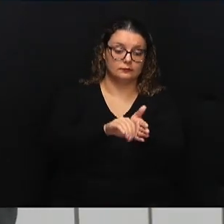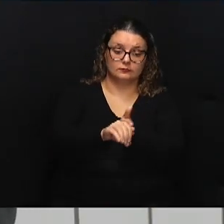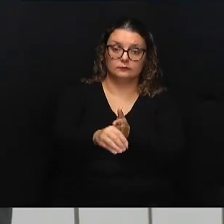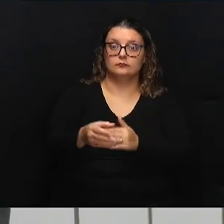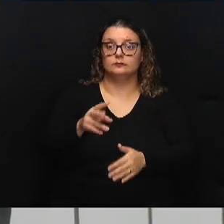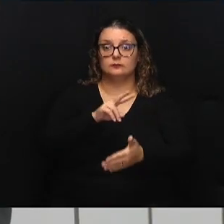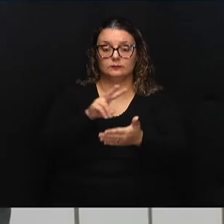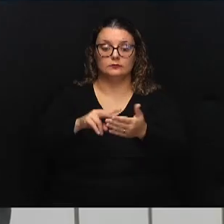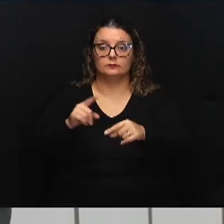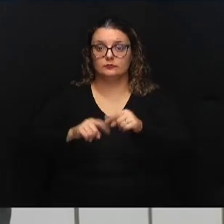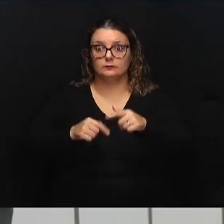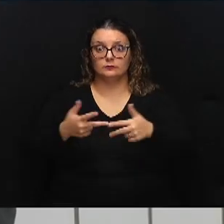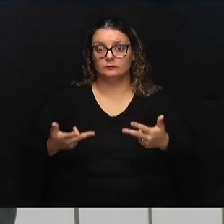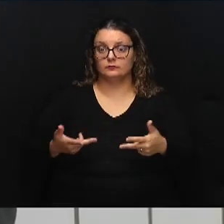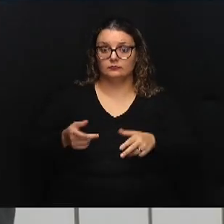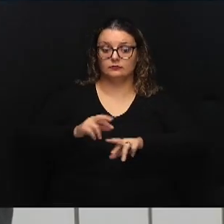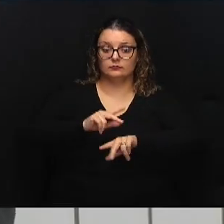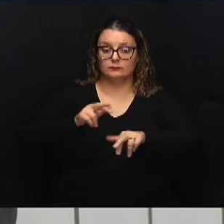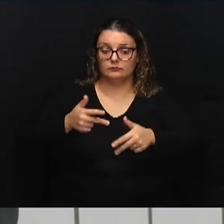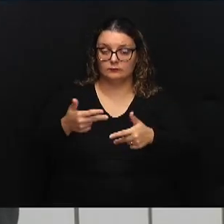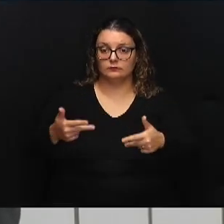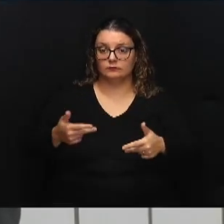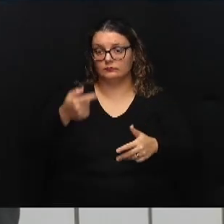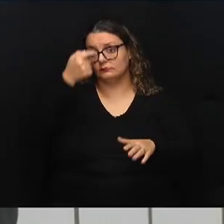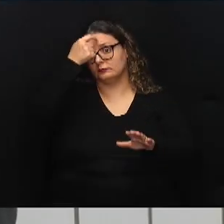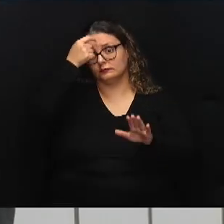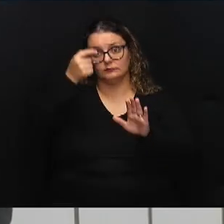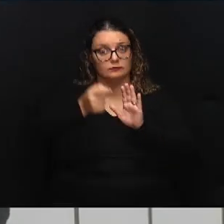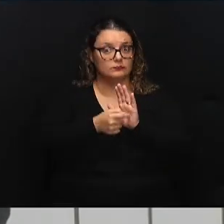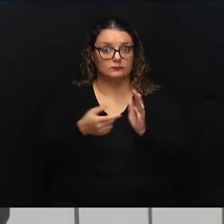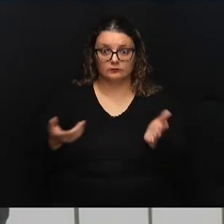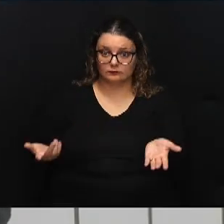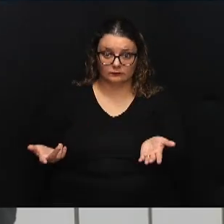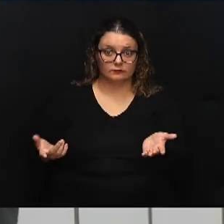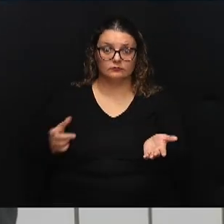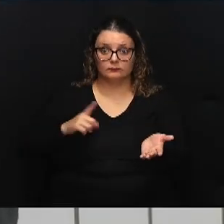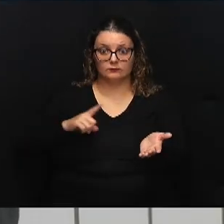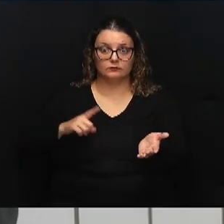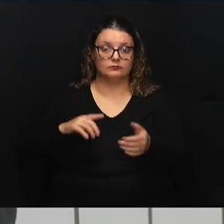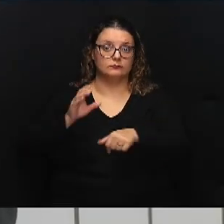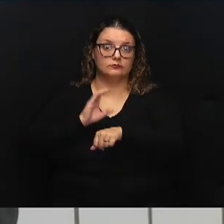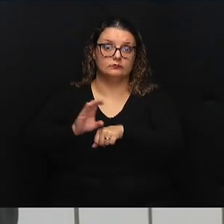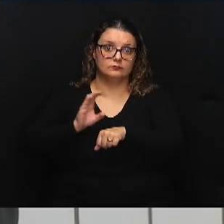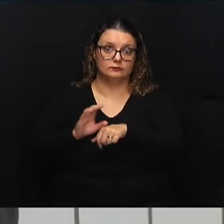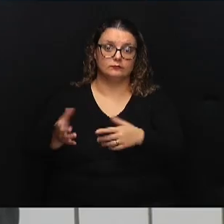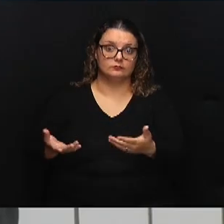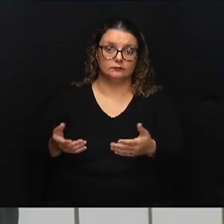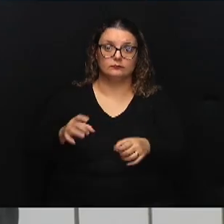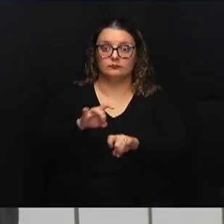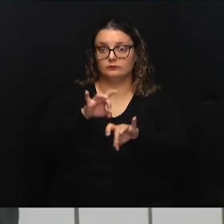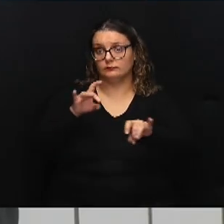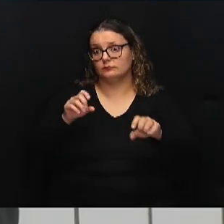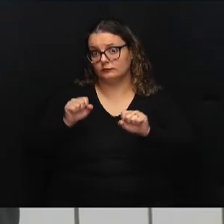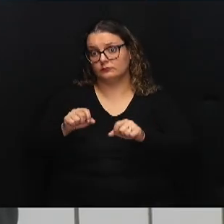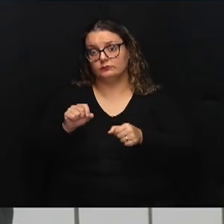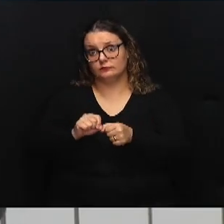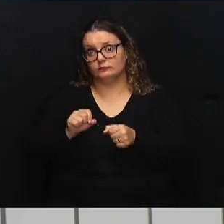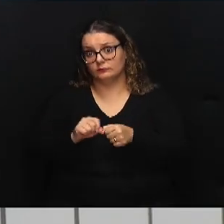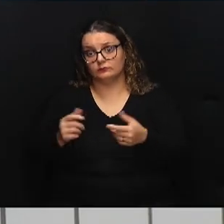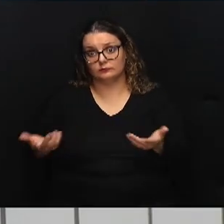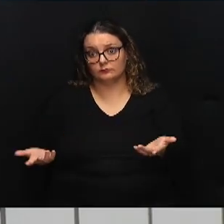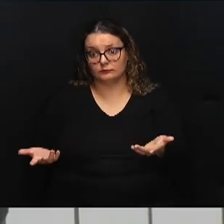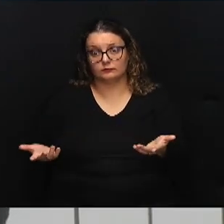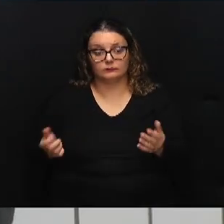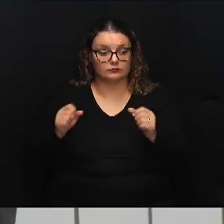lê material farto a respeito de inteligência artificial. Tem cursos, né, online que você pode fazer, que